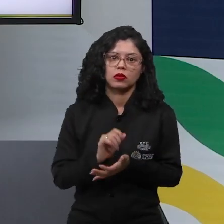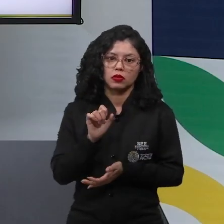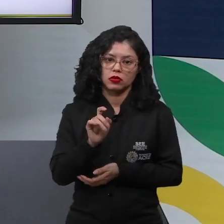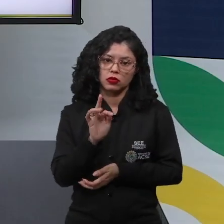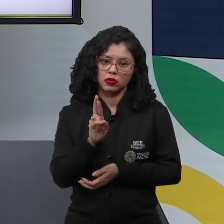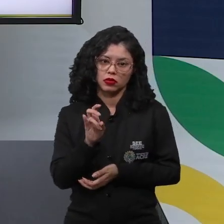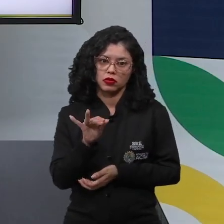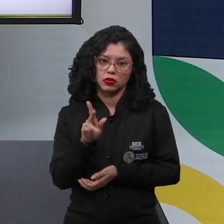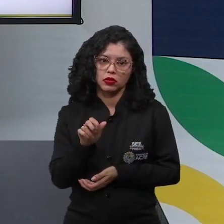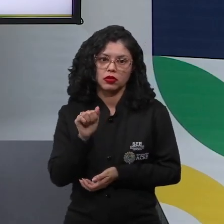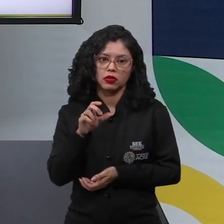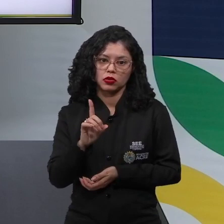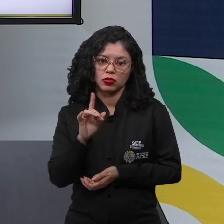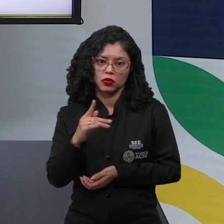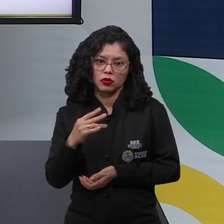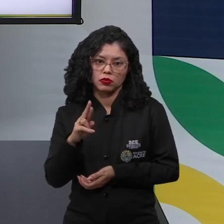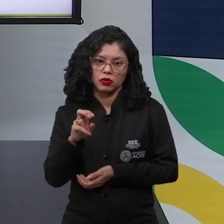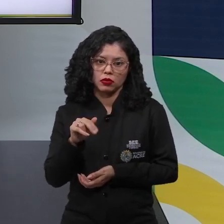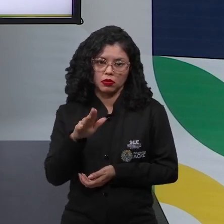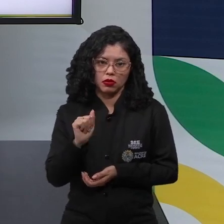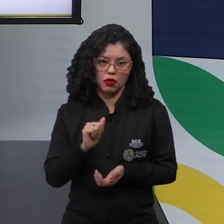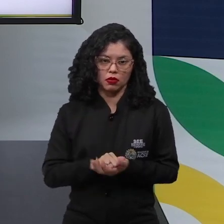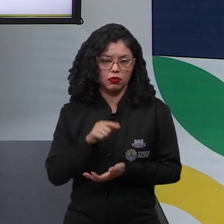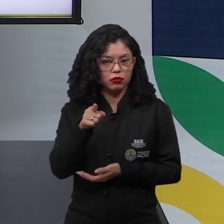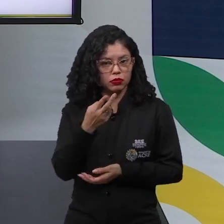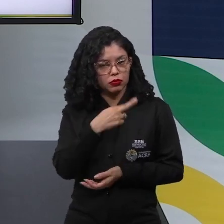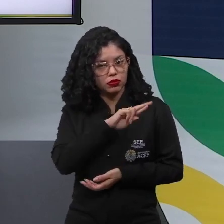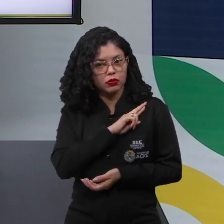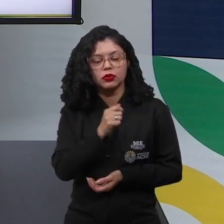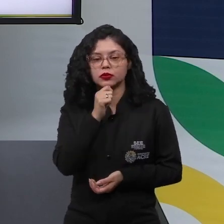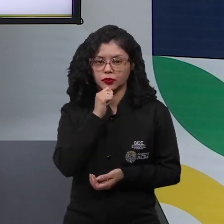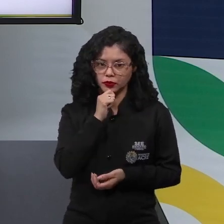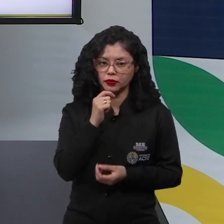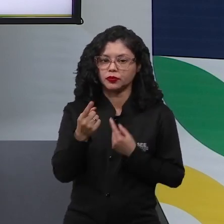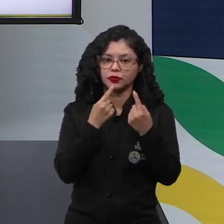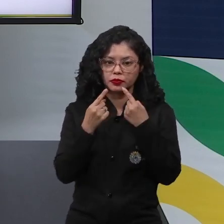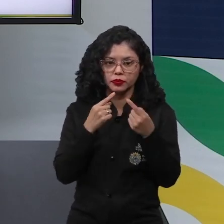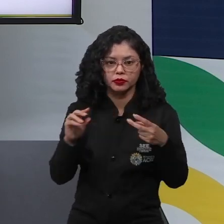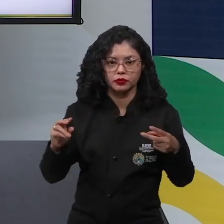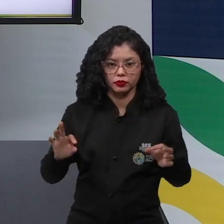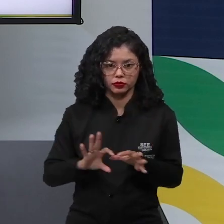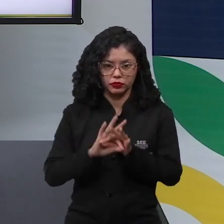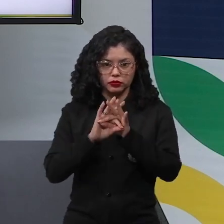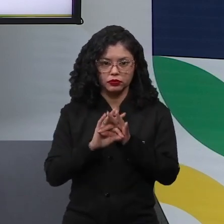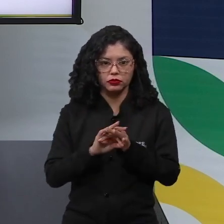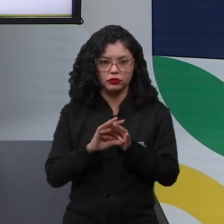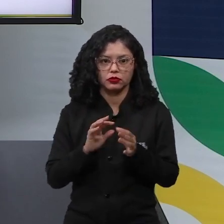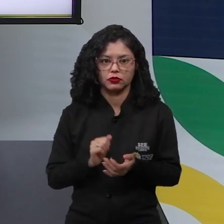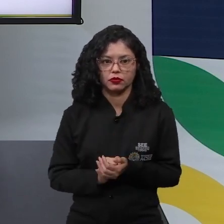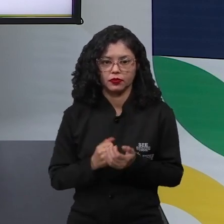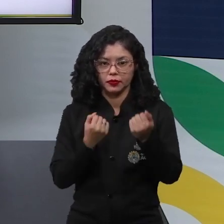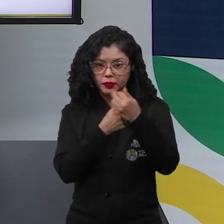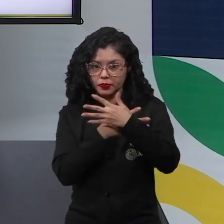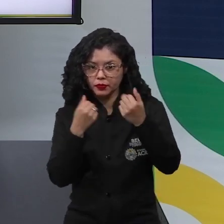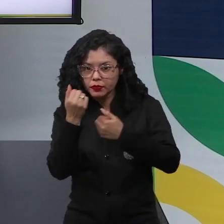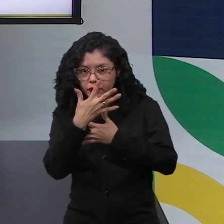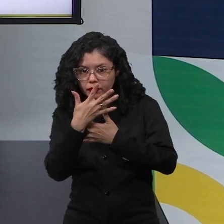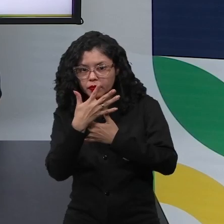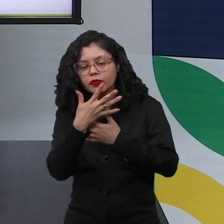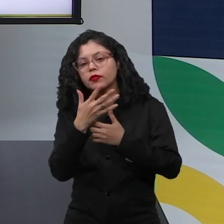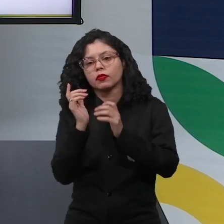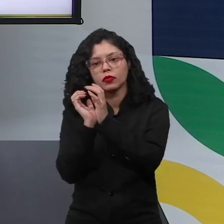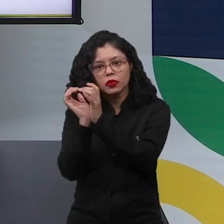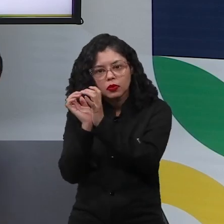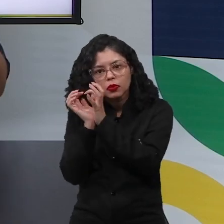serotonina, dopamina, tá? São elas que fazem a comunicação entre elas. Um neurônio, ele consegue